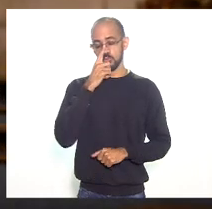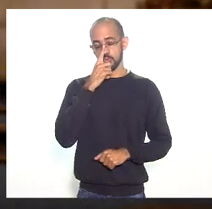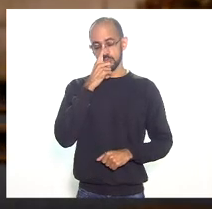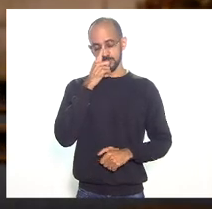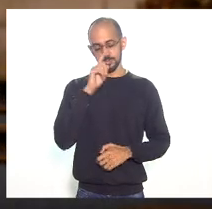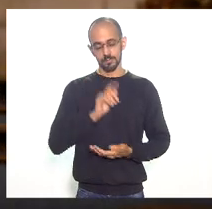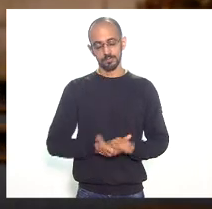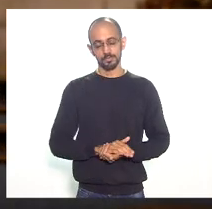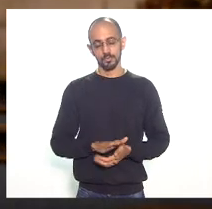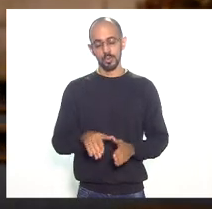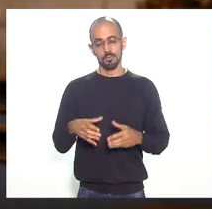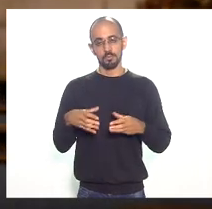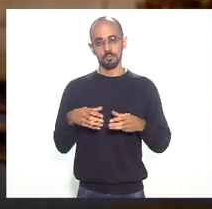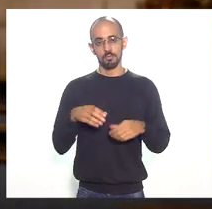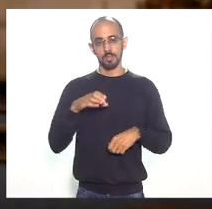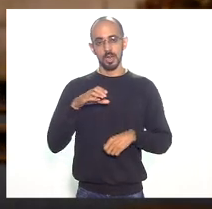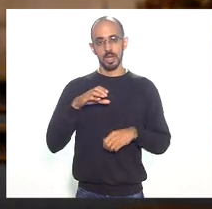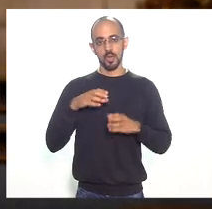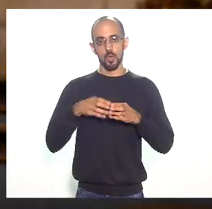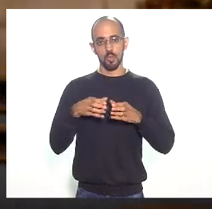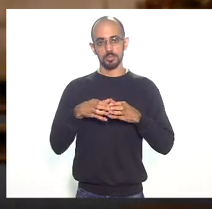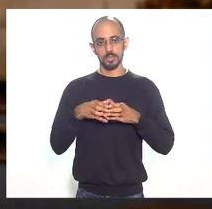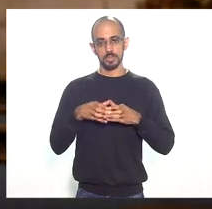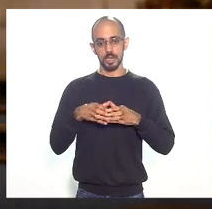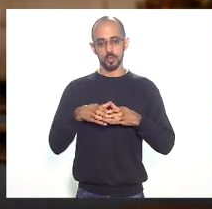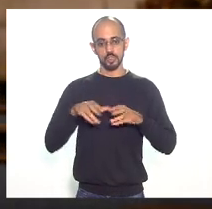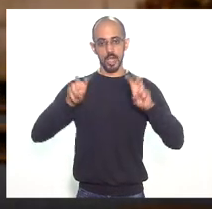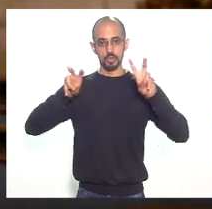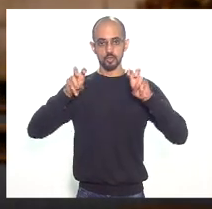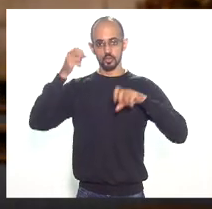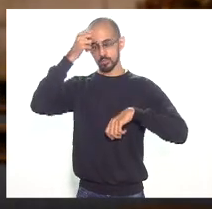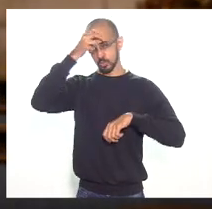Pela comissão de assuntos municipais, deputado Carlos Macedo.